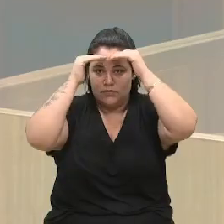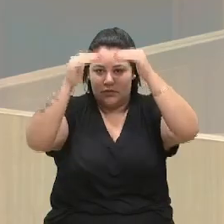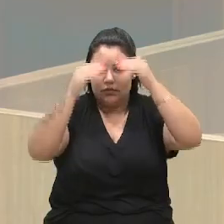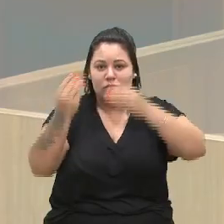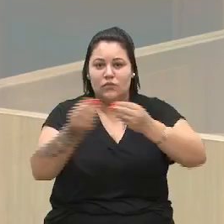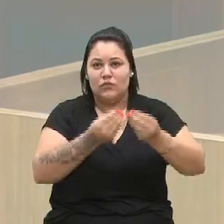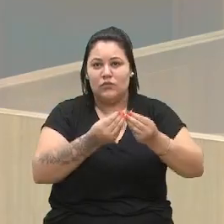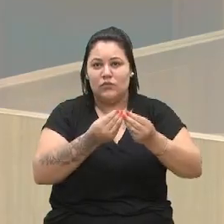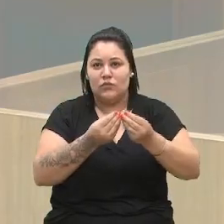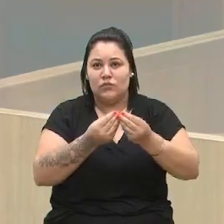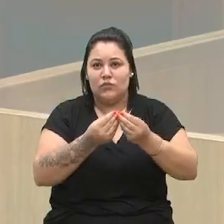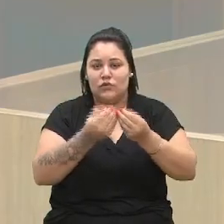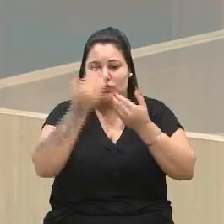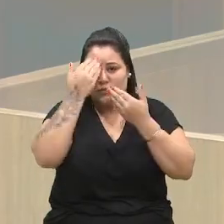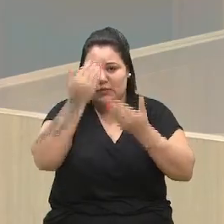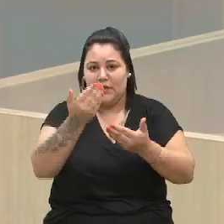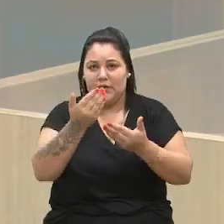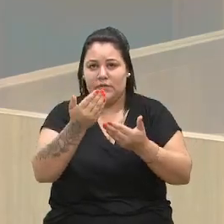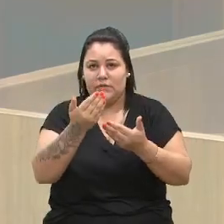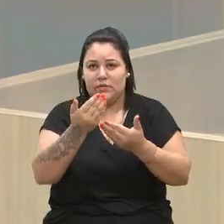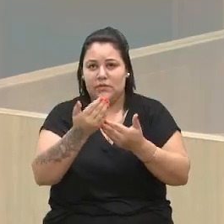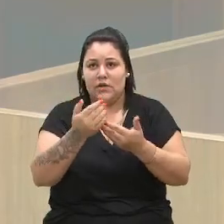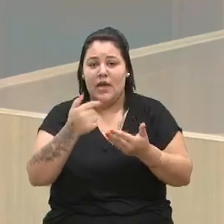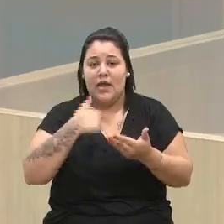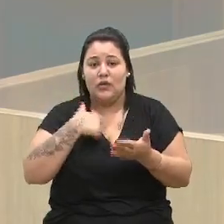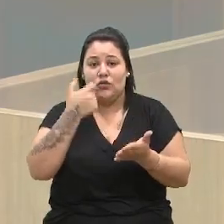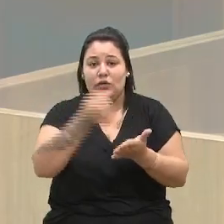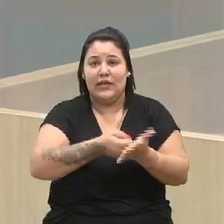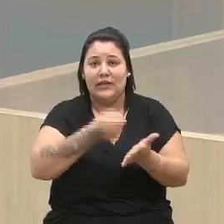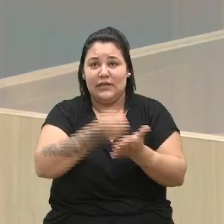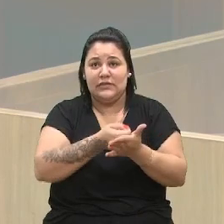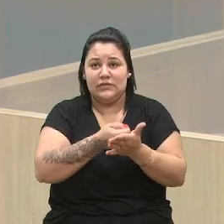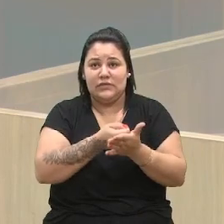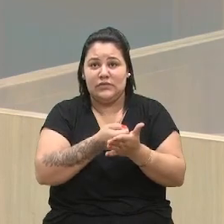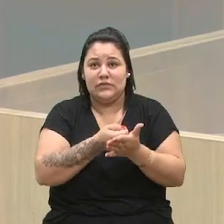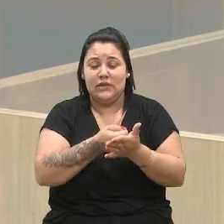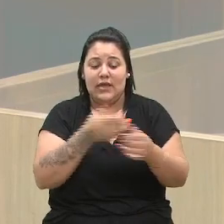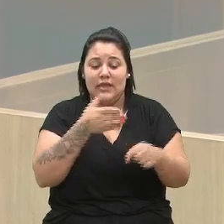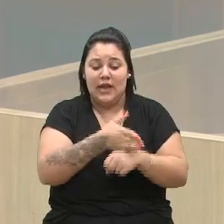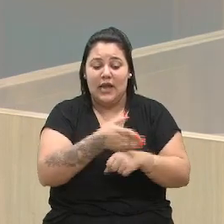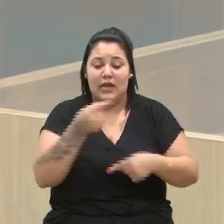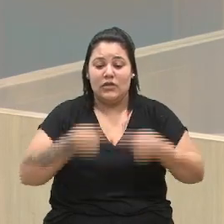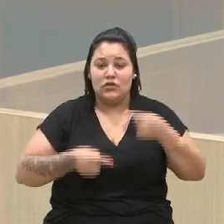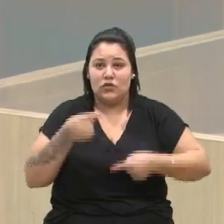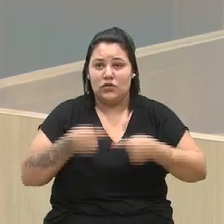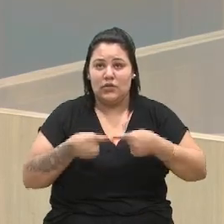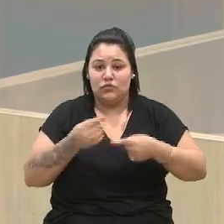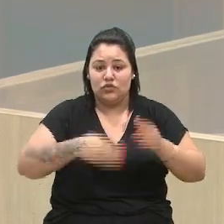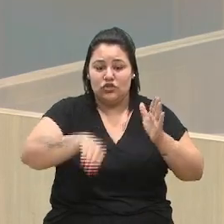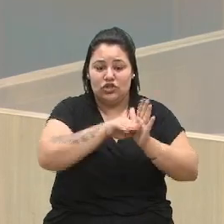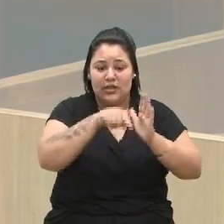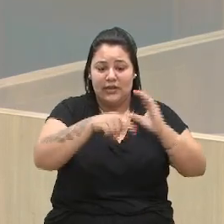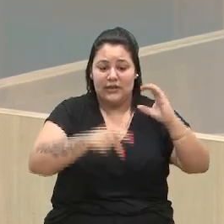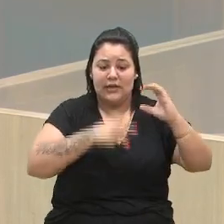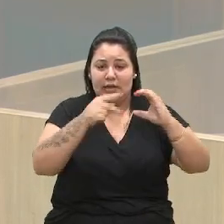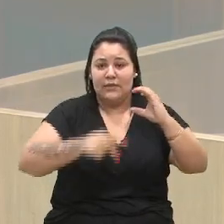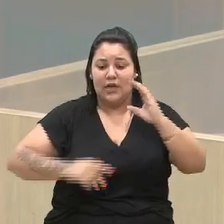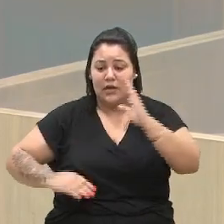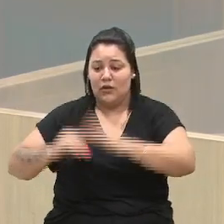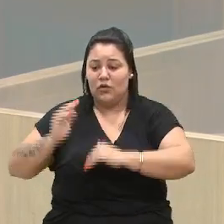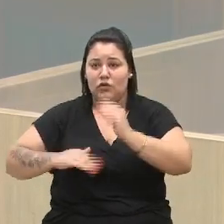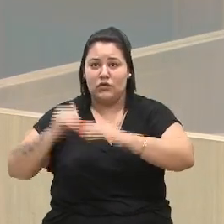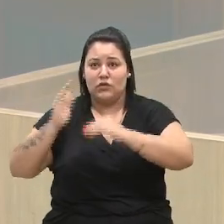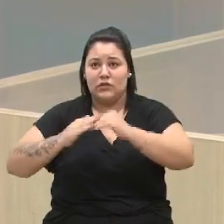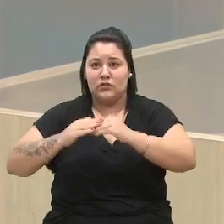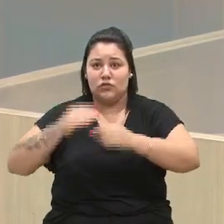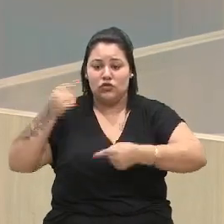dentro do pacote a questão que eu estou tentando entrar, que a discussão venha até esta casa em construção de